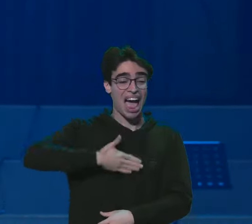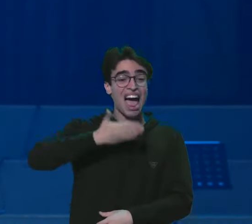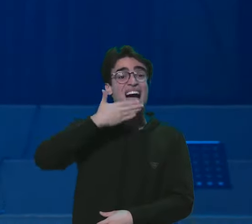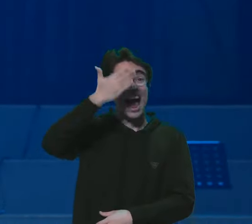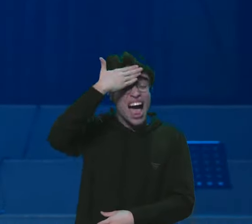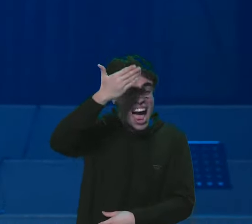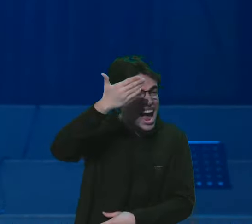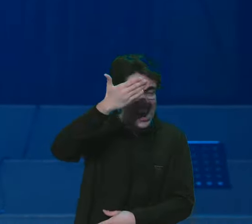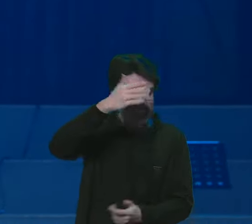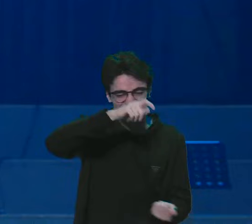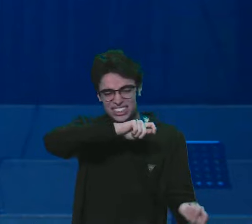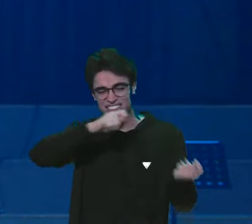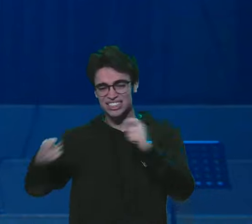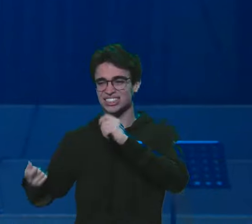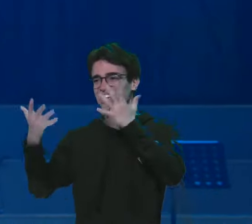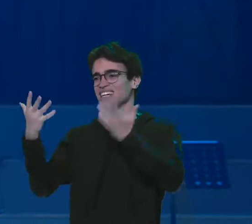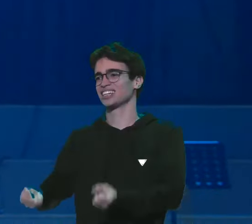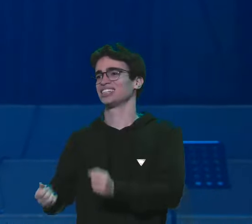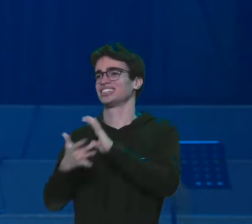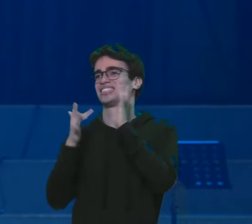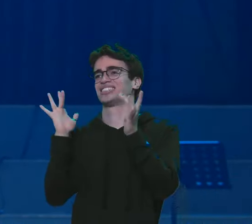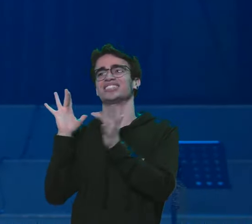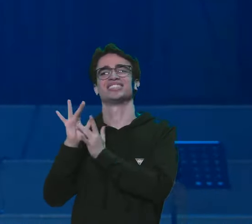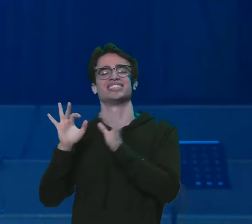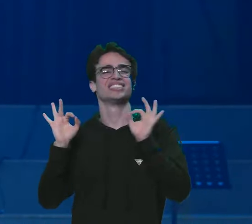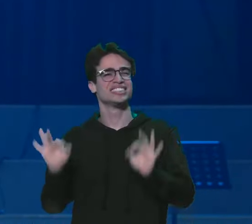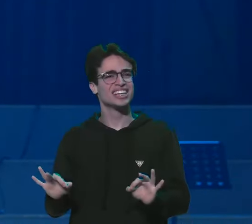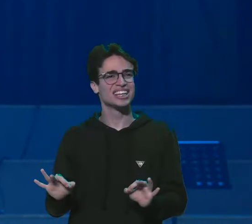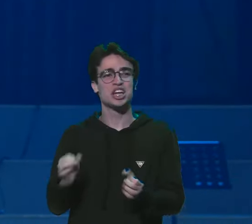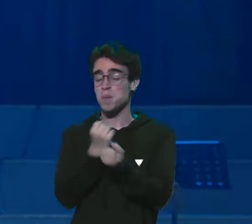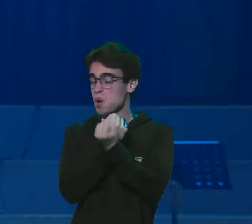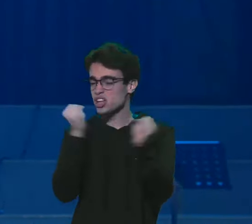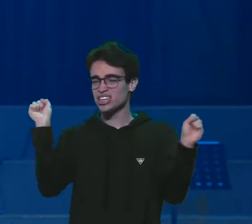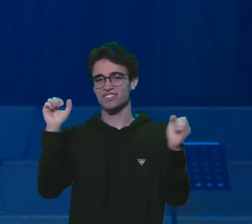judeu. Não tem nada impossível para Jesus.